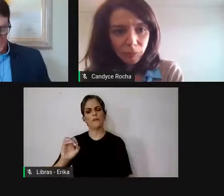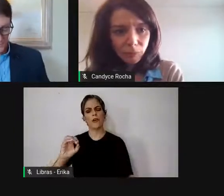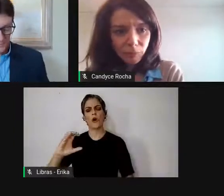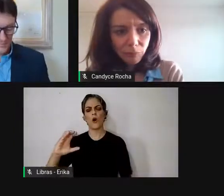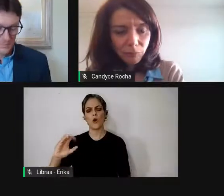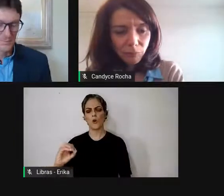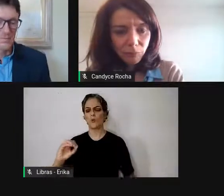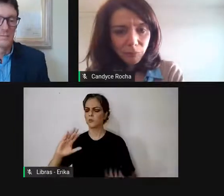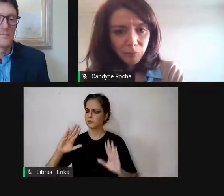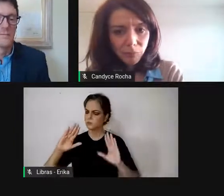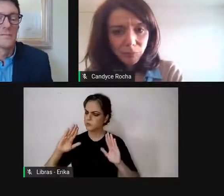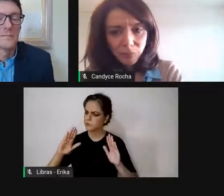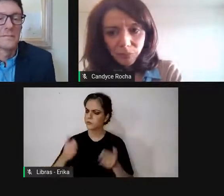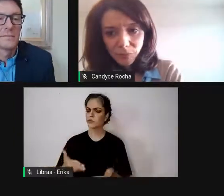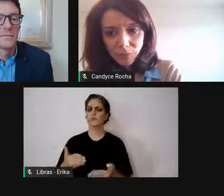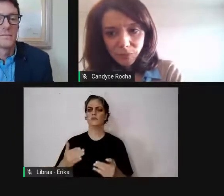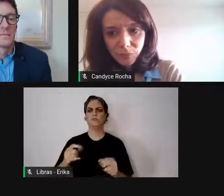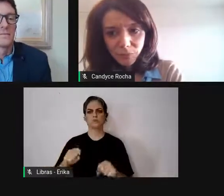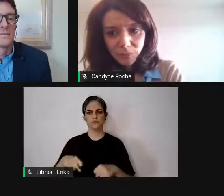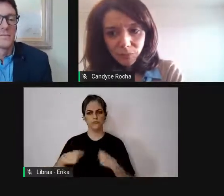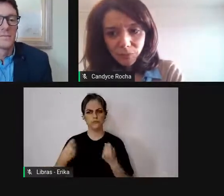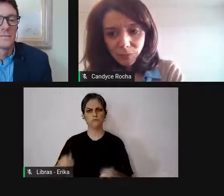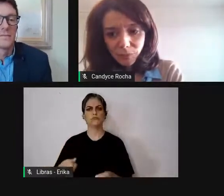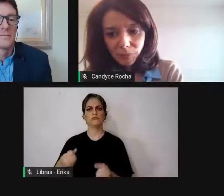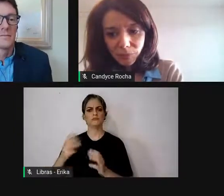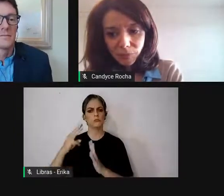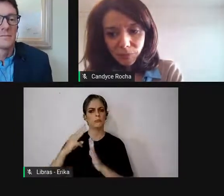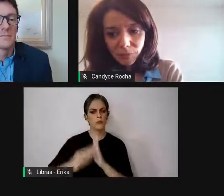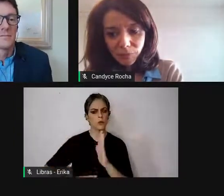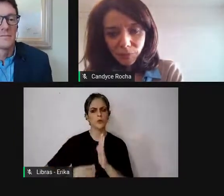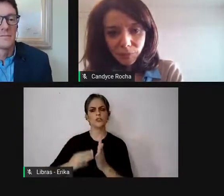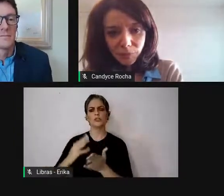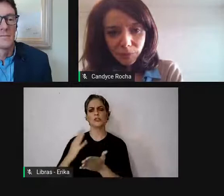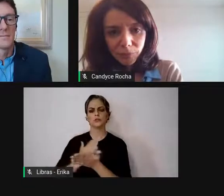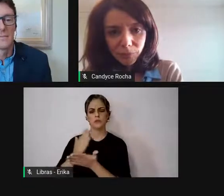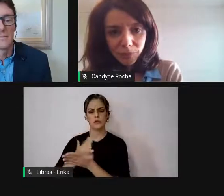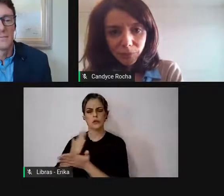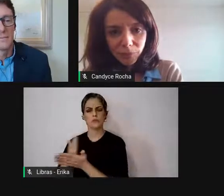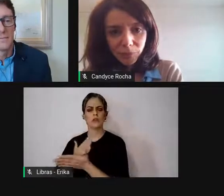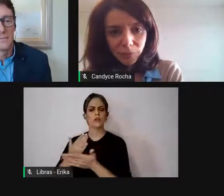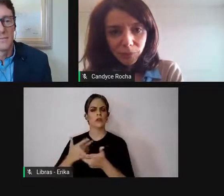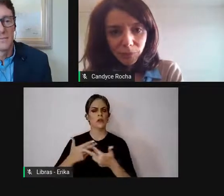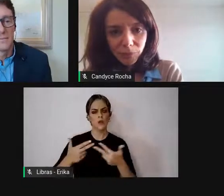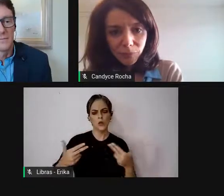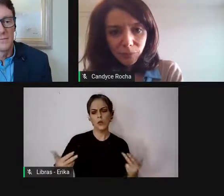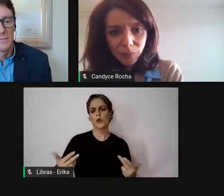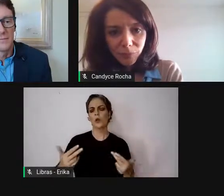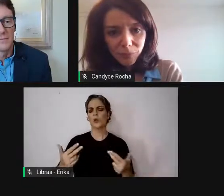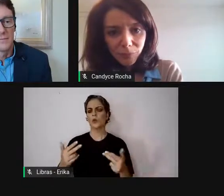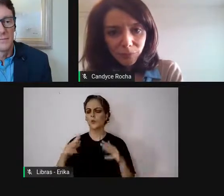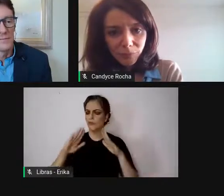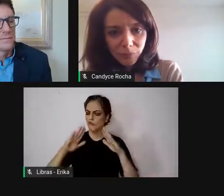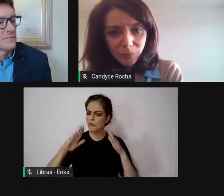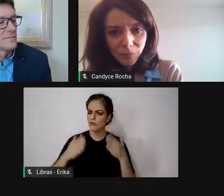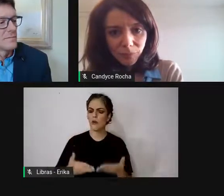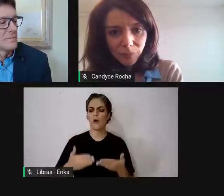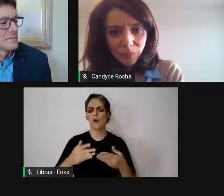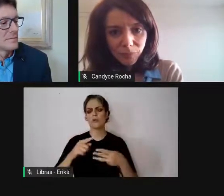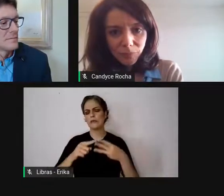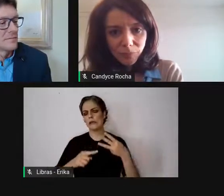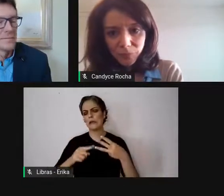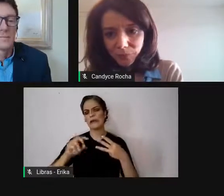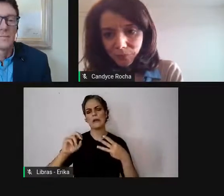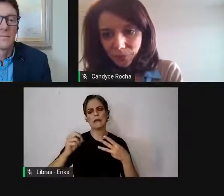termos de metodologia e bibliografia da tese, foca em alguma das 3 ou